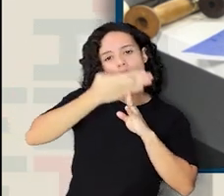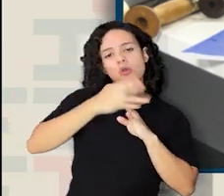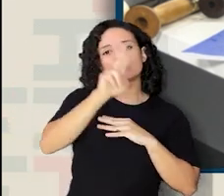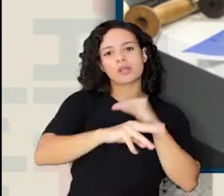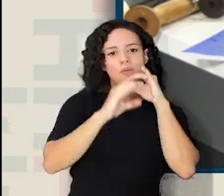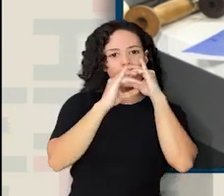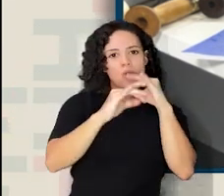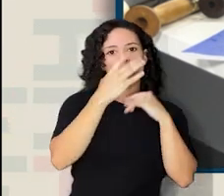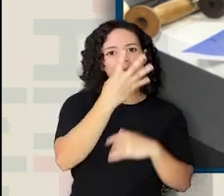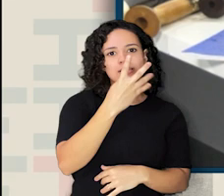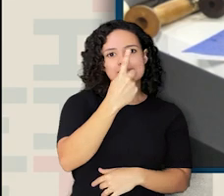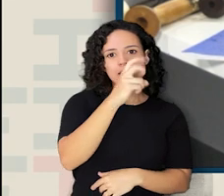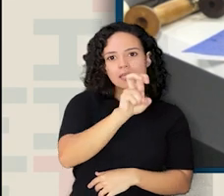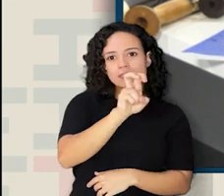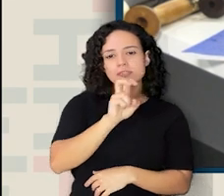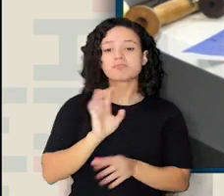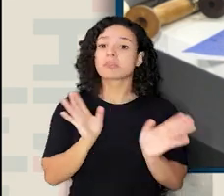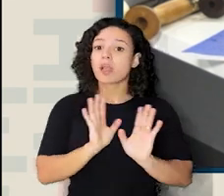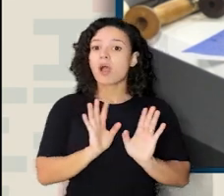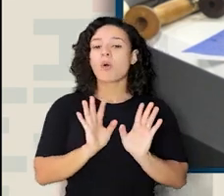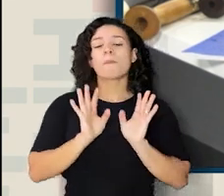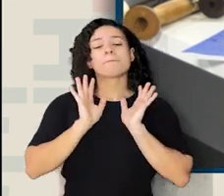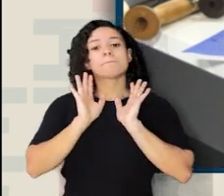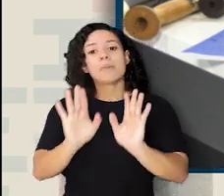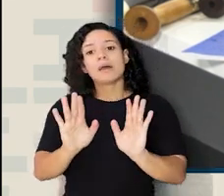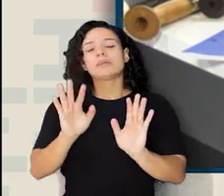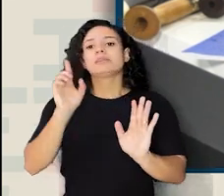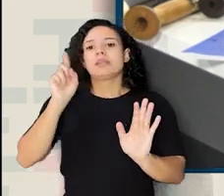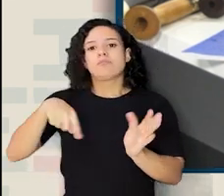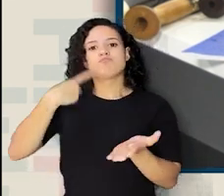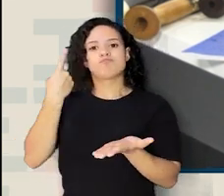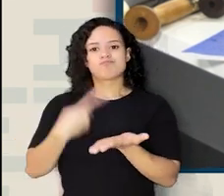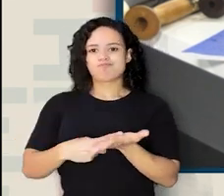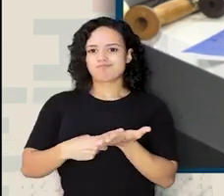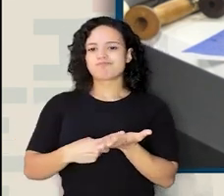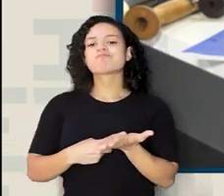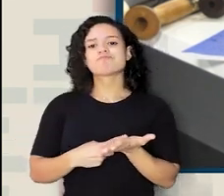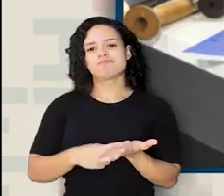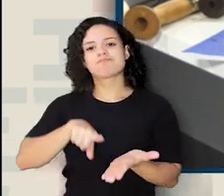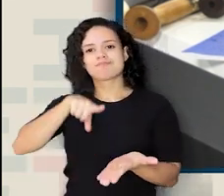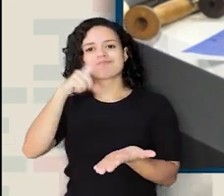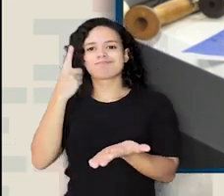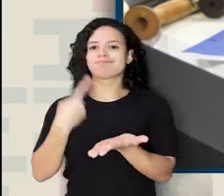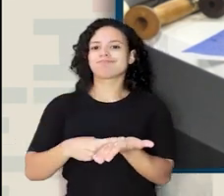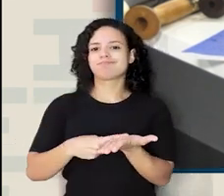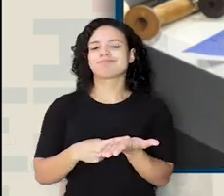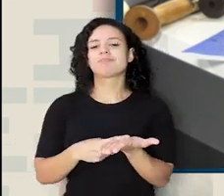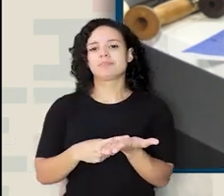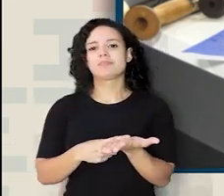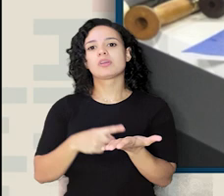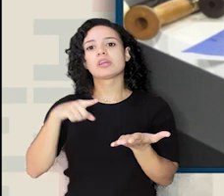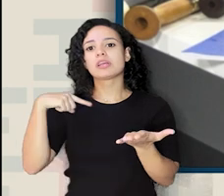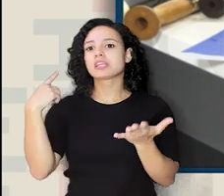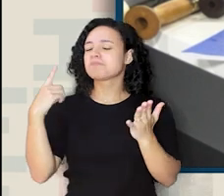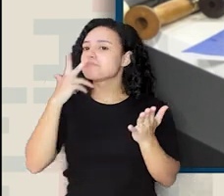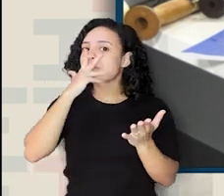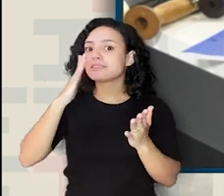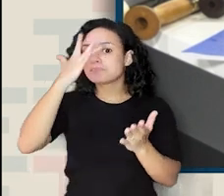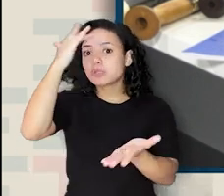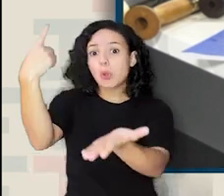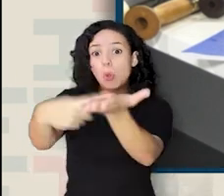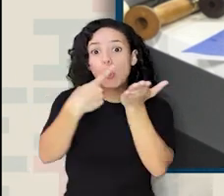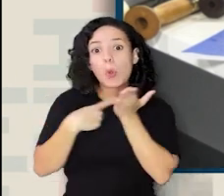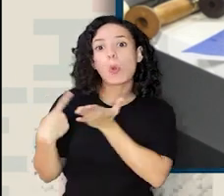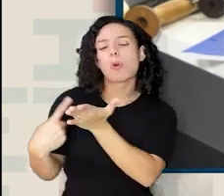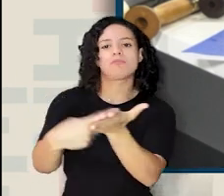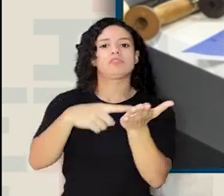assim que no barroco se tocava com a flauta 415, mas é um compromisso que